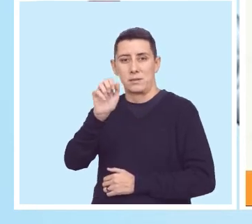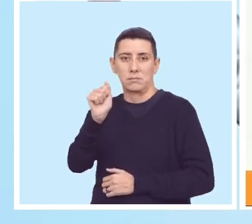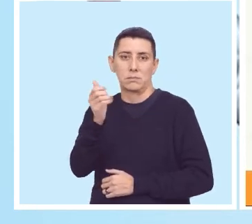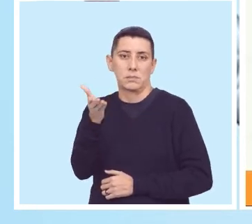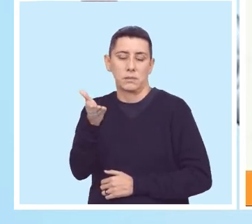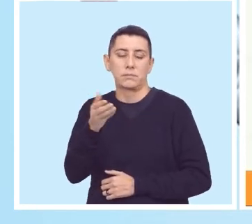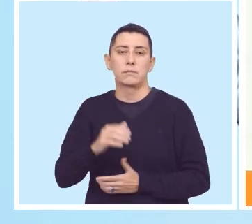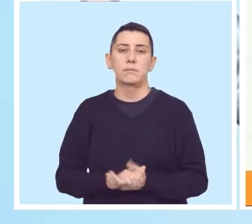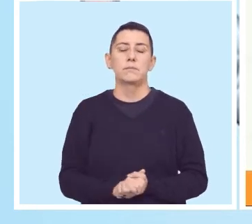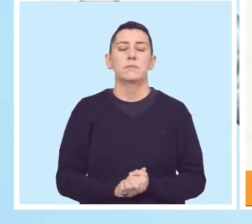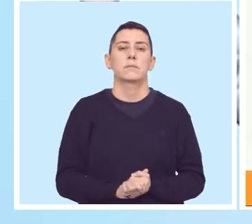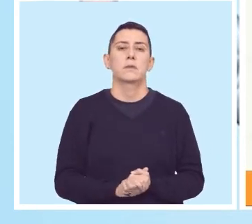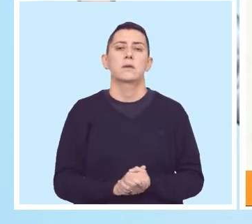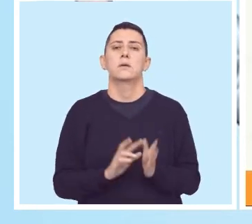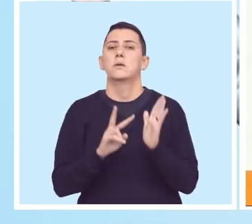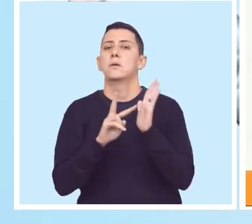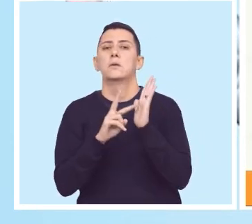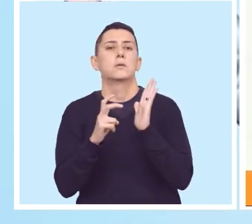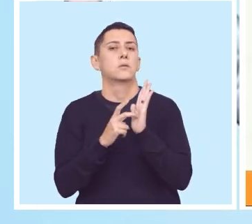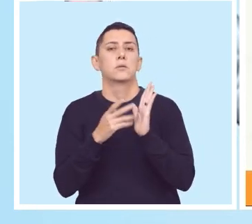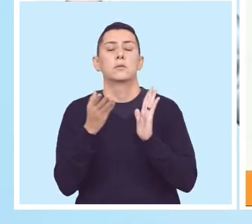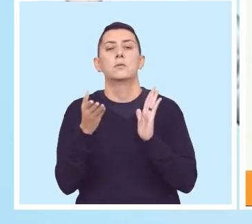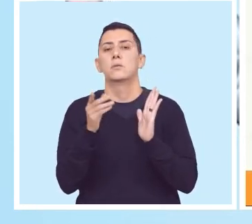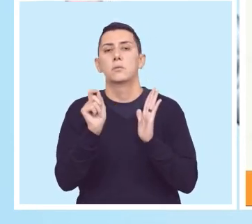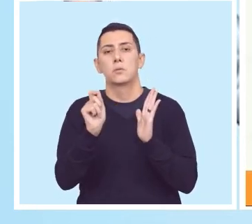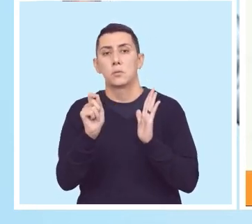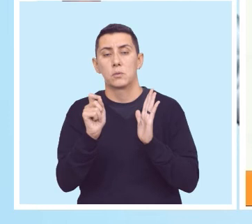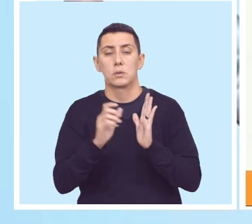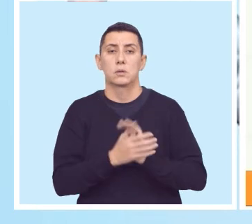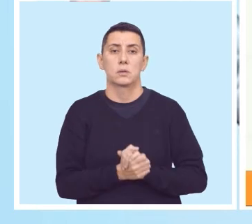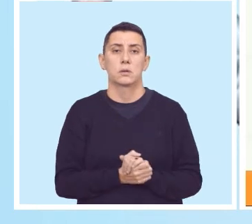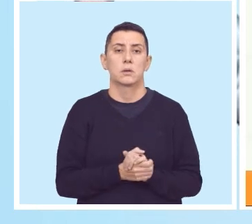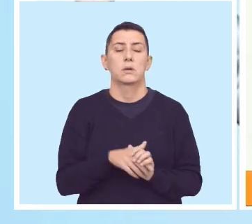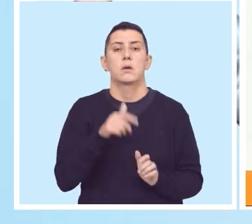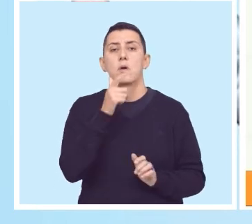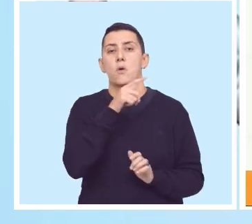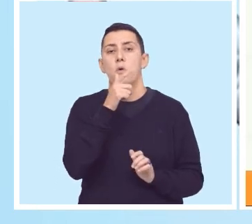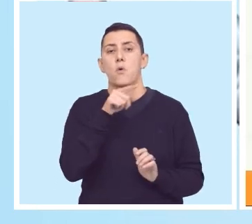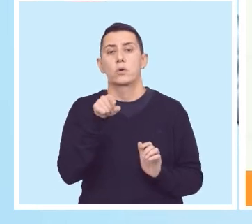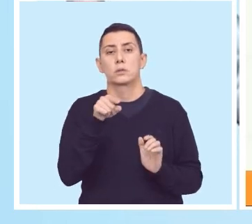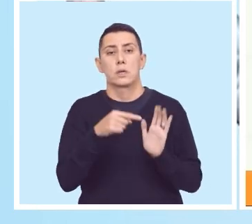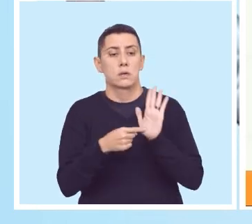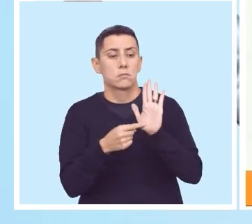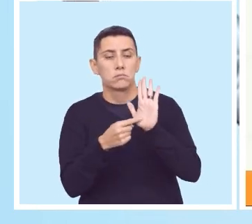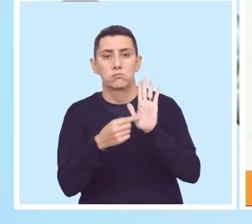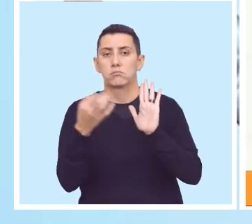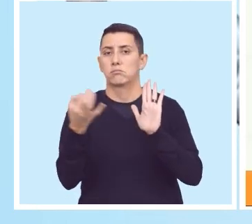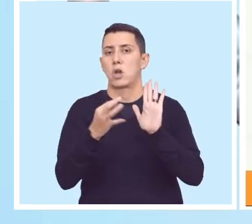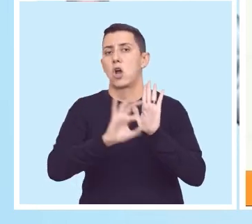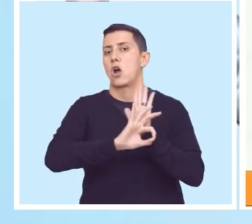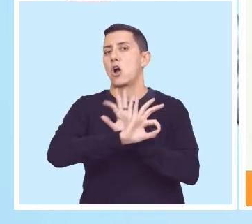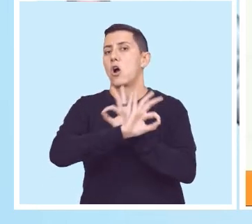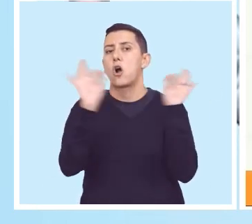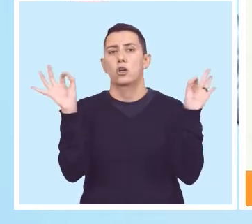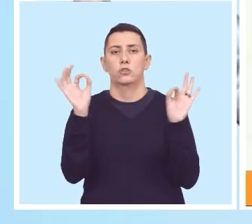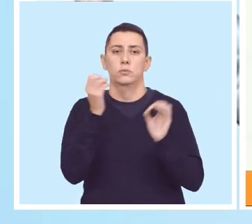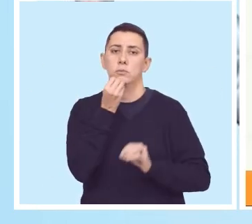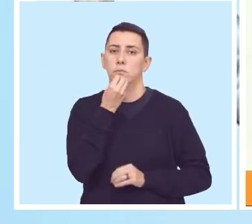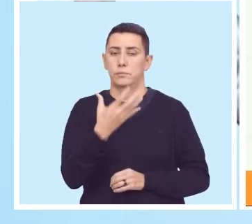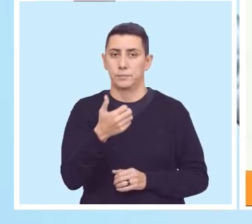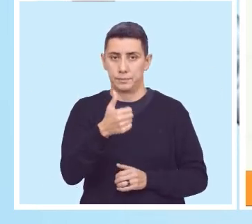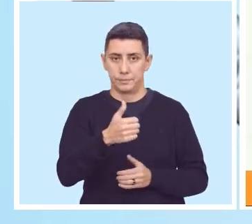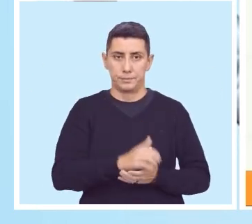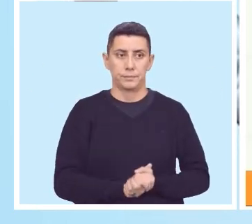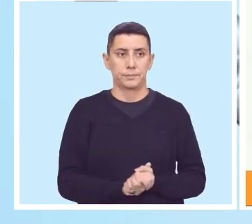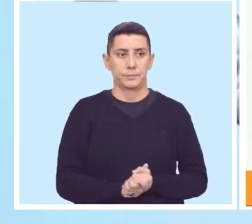e significa que o modelo ele apresenta um ótimo desempenho. Com